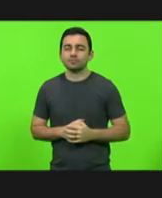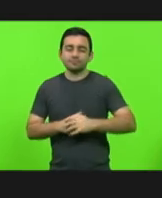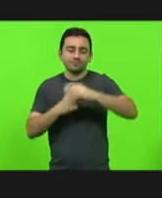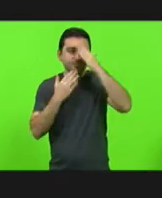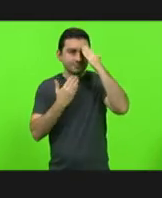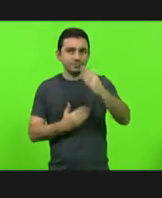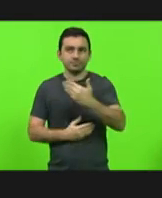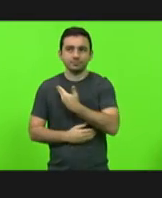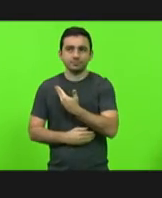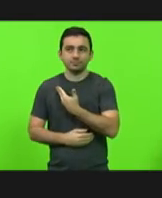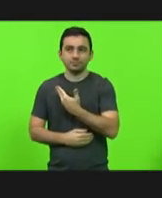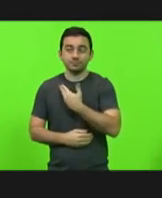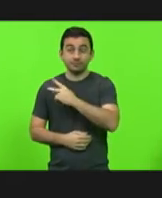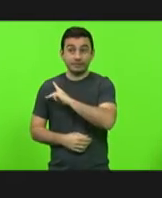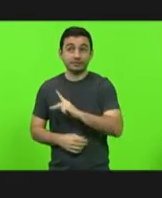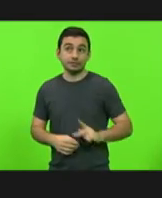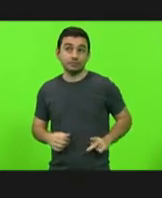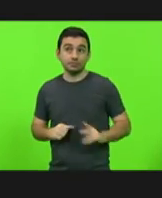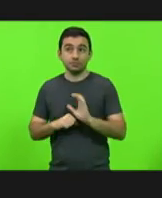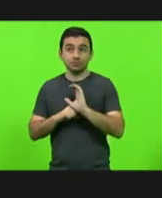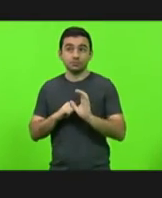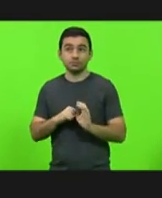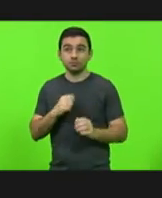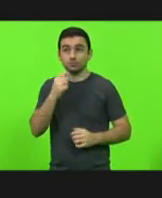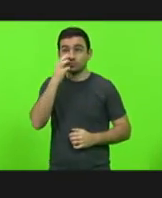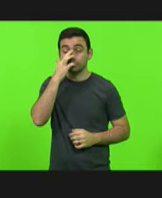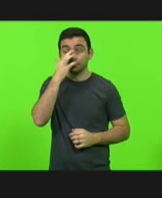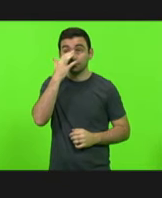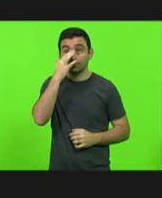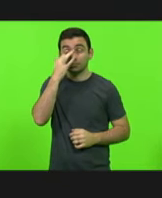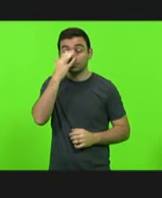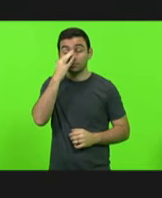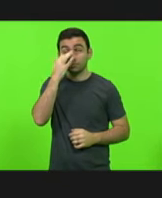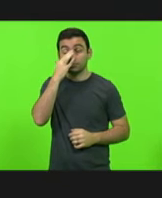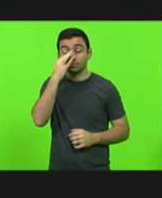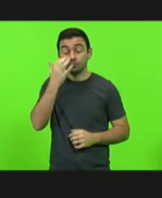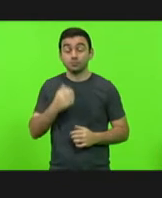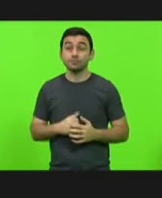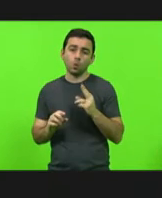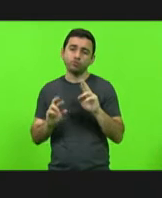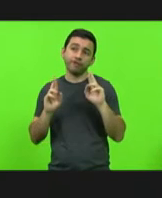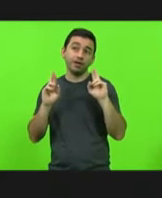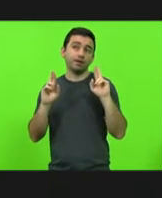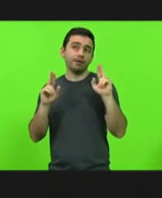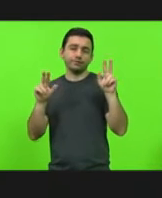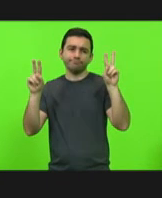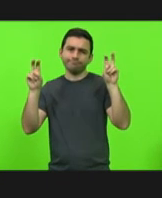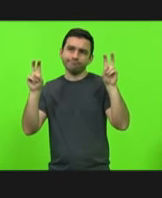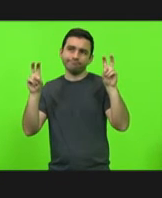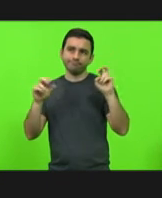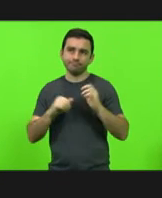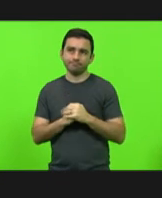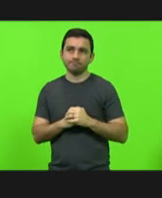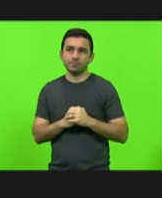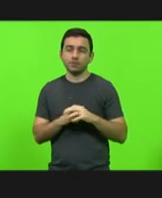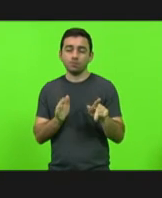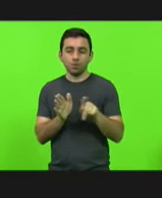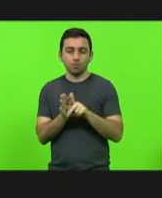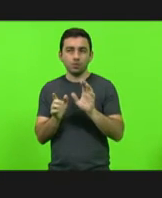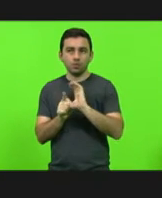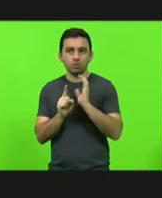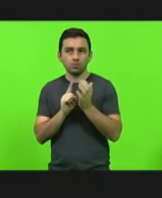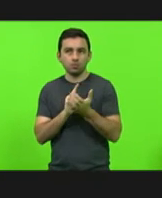híbrido teve a participação de integrantes dos conselhos municipais e Estadual da pessoa com deficiência o presidente do colégio de